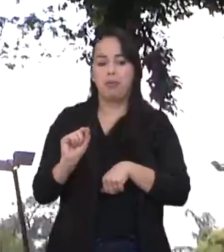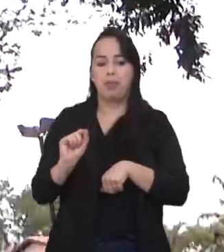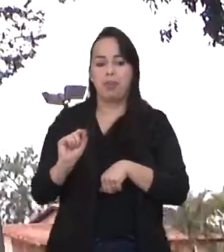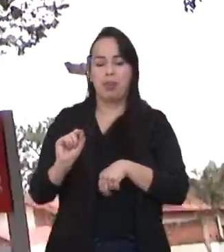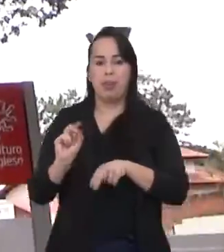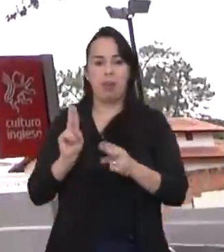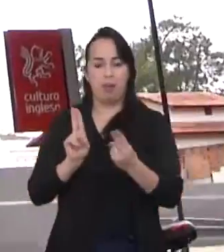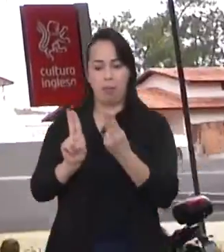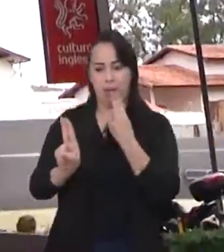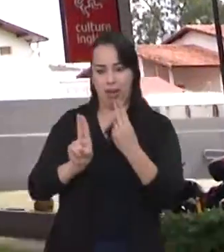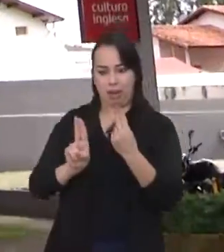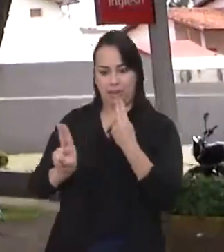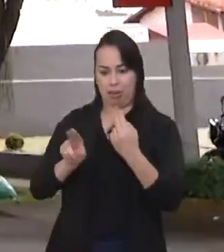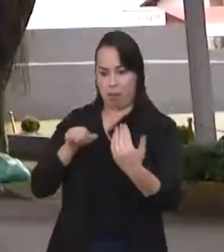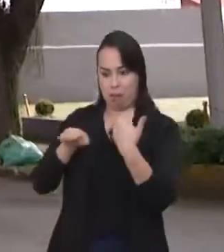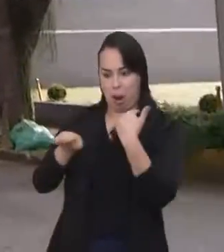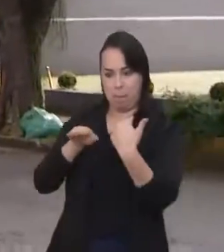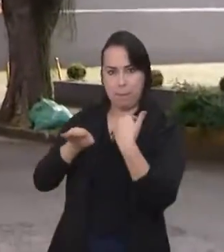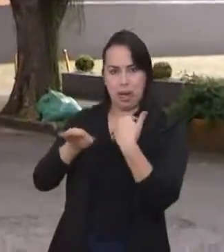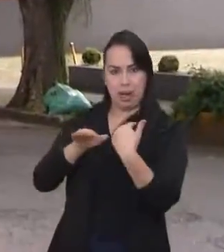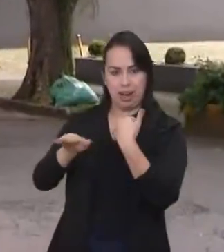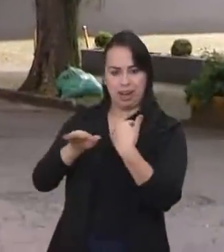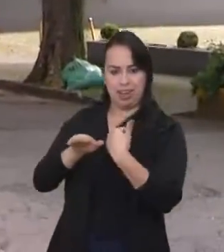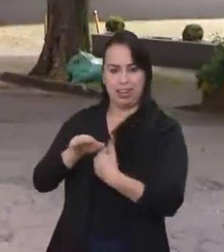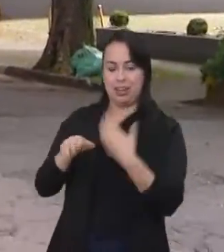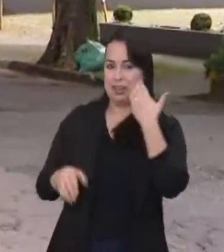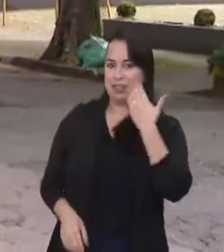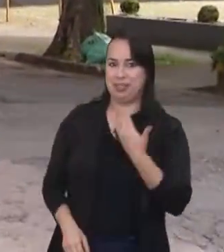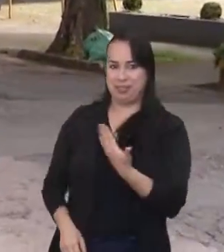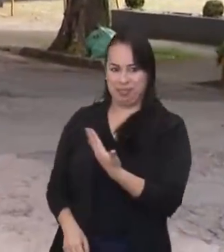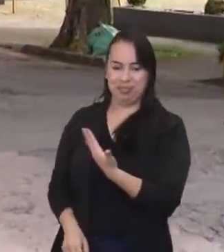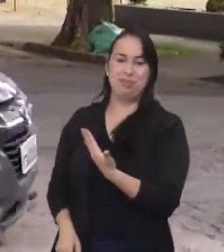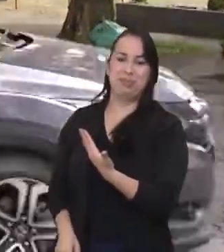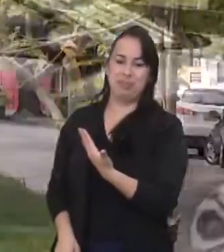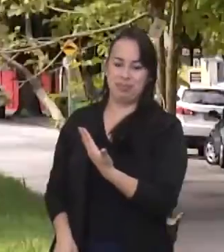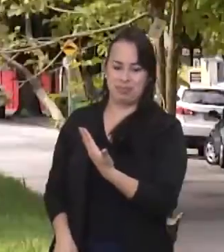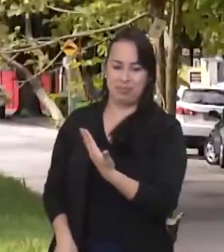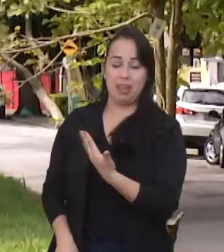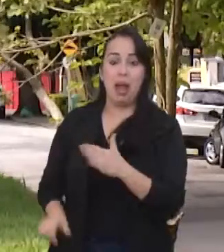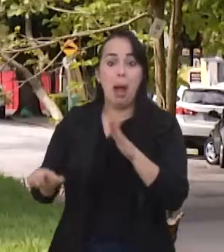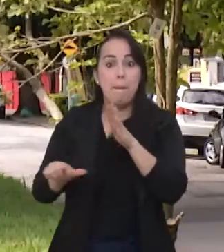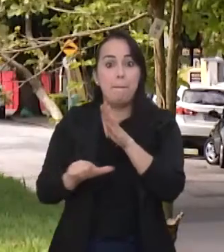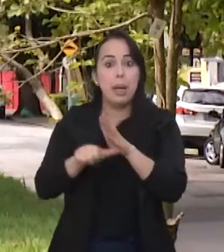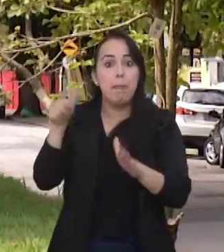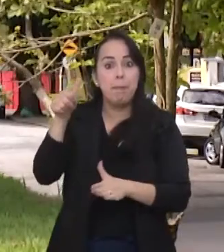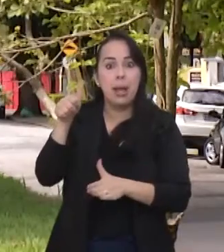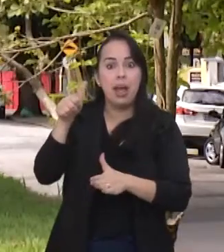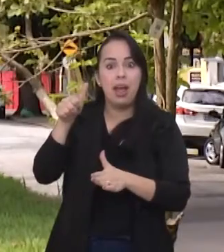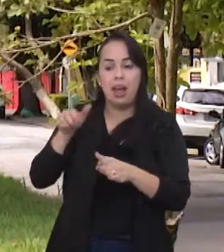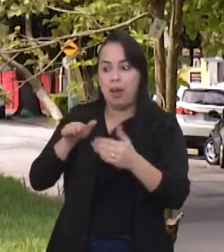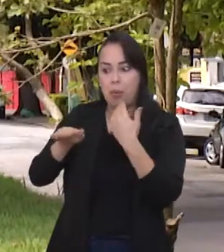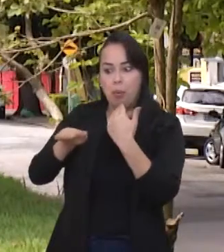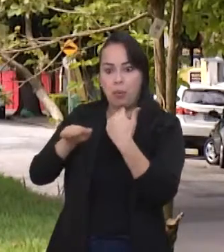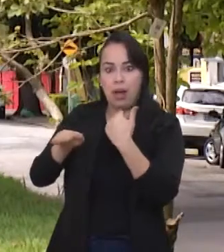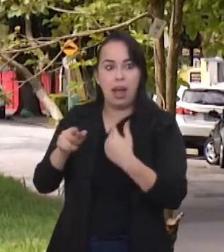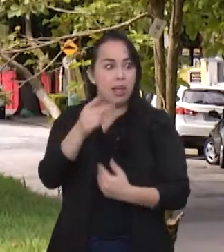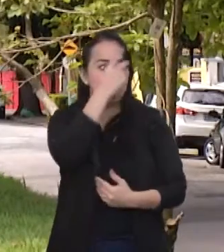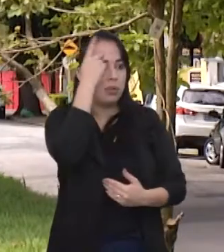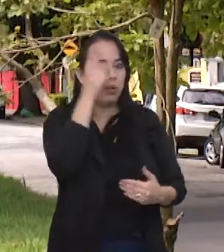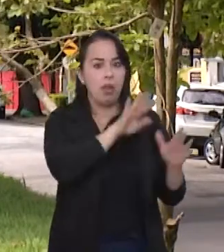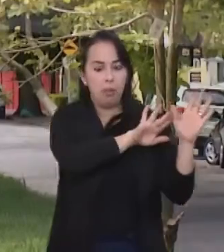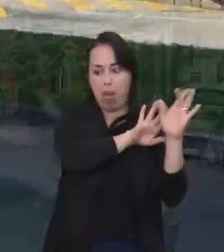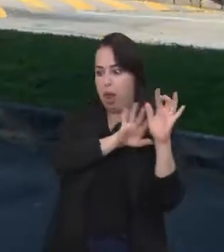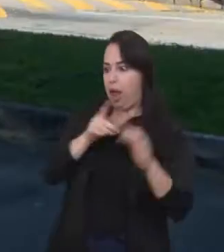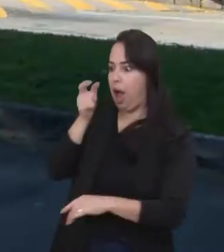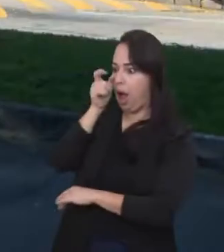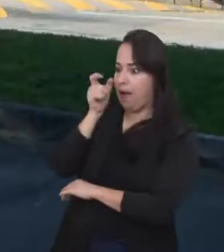Uma avenida com 2 pistas, a Rio Branco. Foi a primeira, o pessoal saía de outros lugares para vir ver